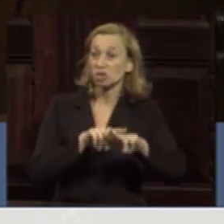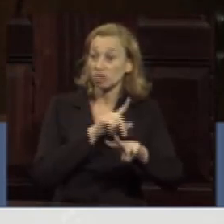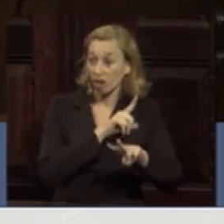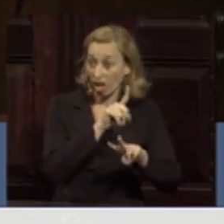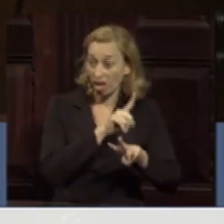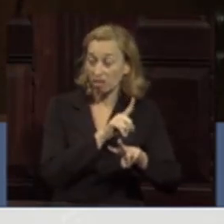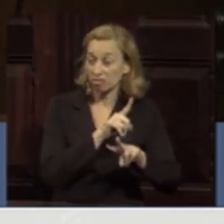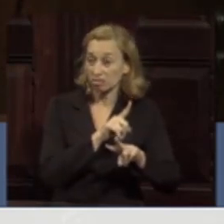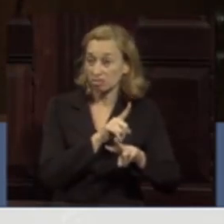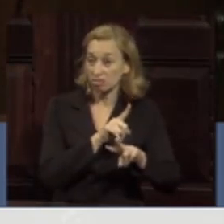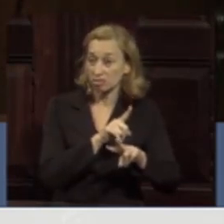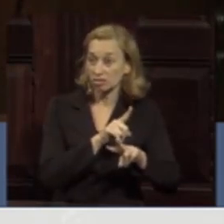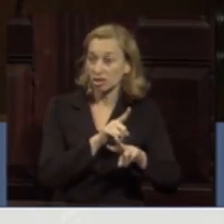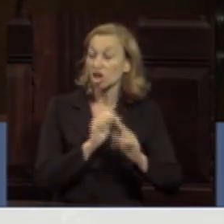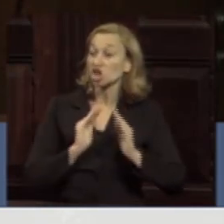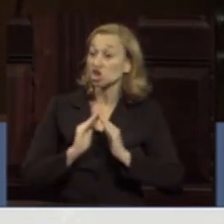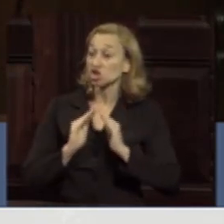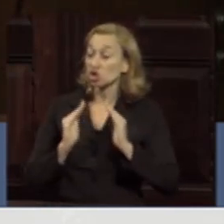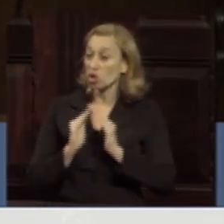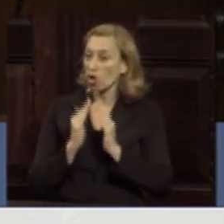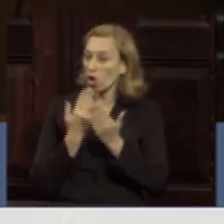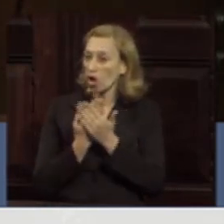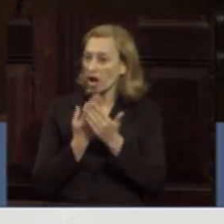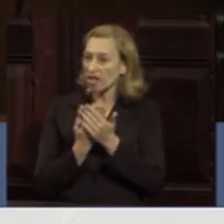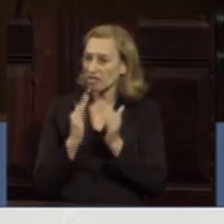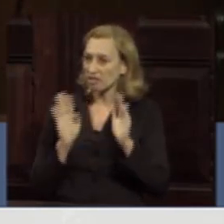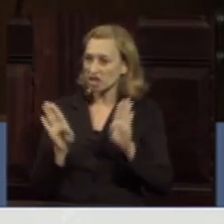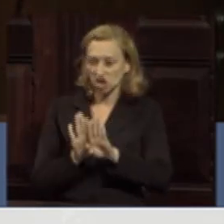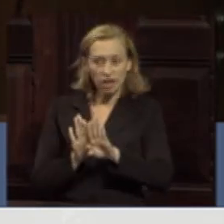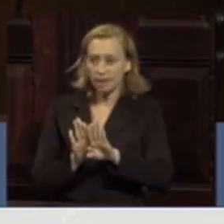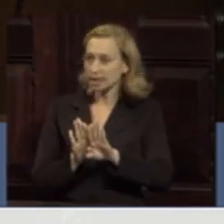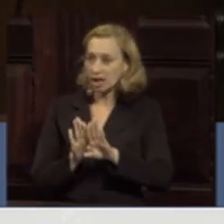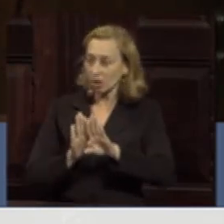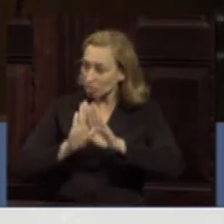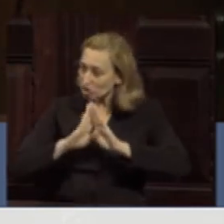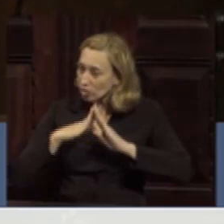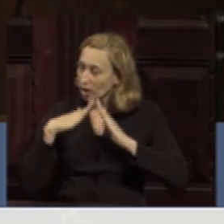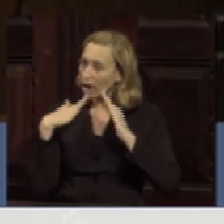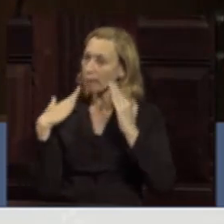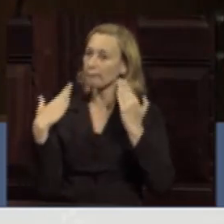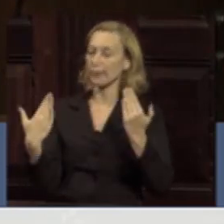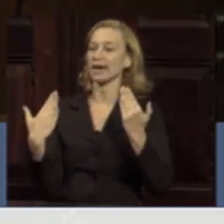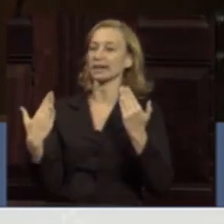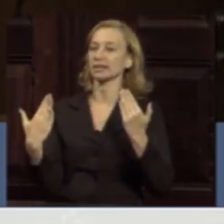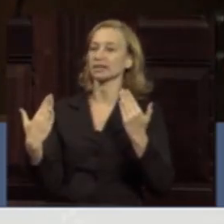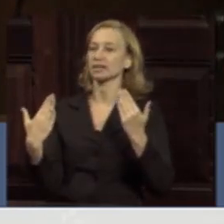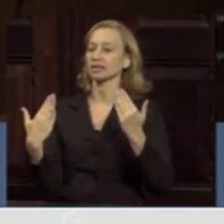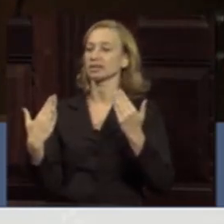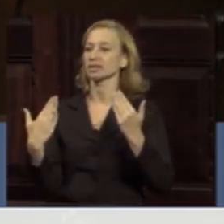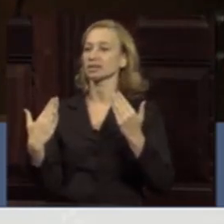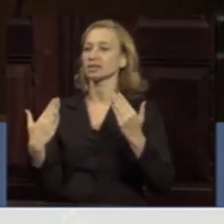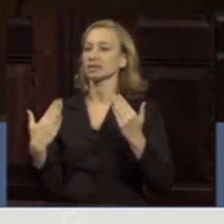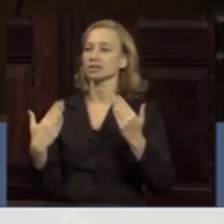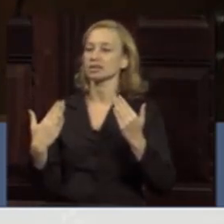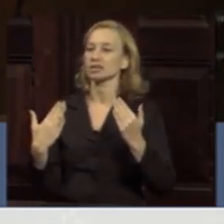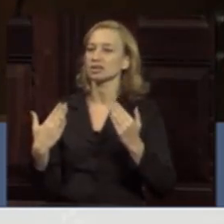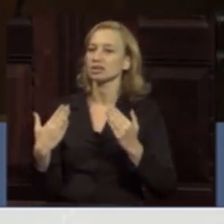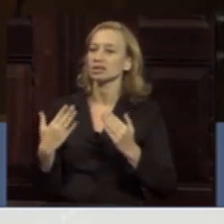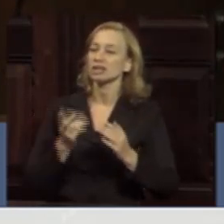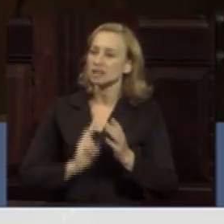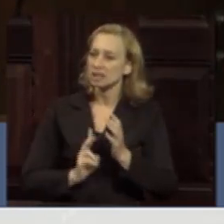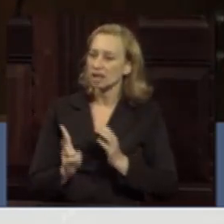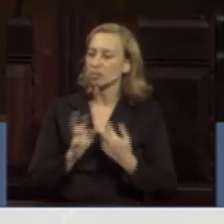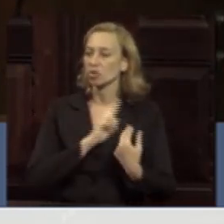não é para ser fechada, pelo contrário, tem que ser criada mais escolas com a possibilidade de ampliar o número de vagas, sempre com